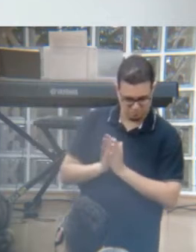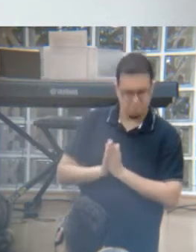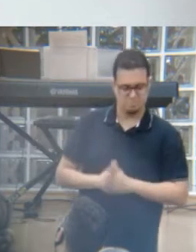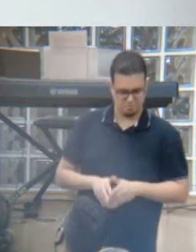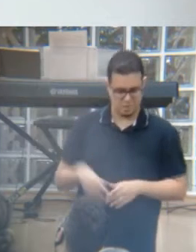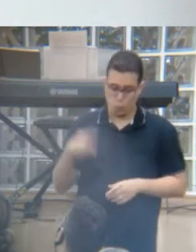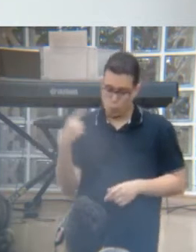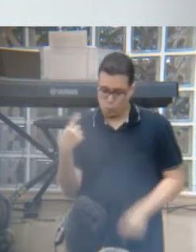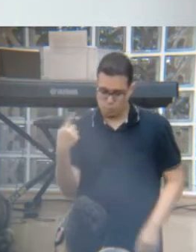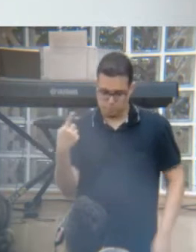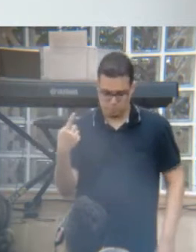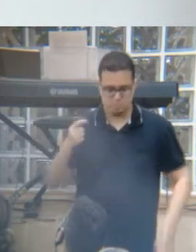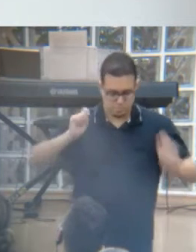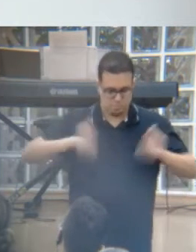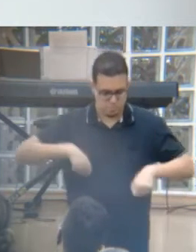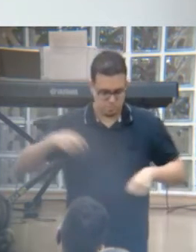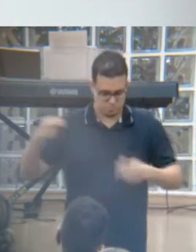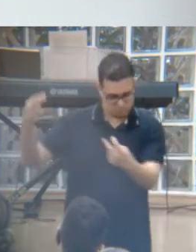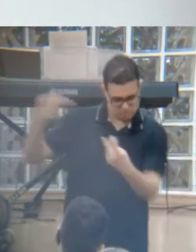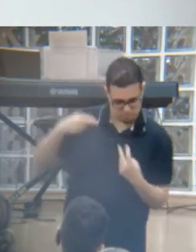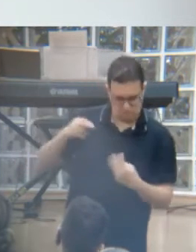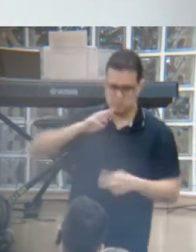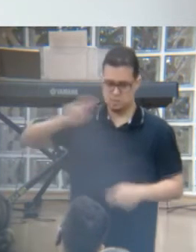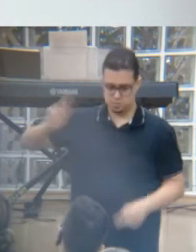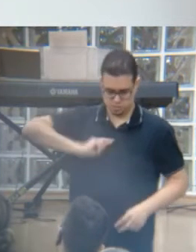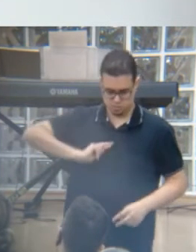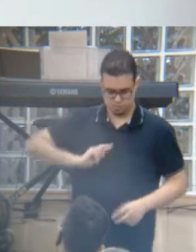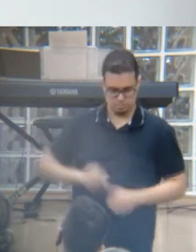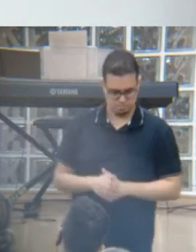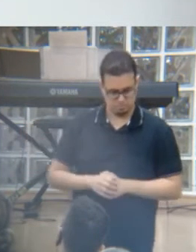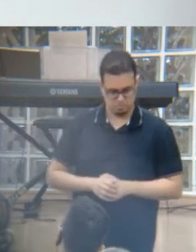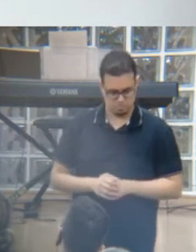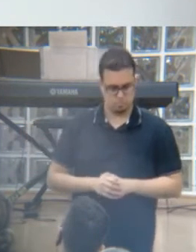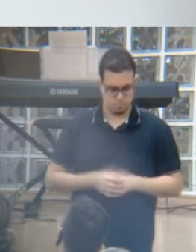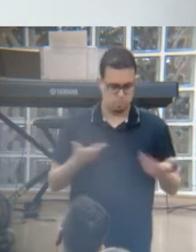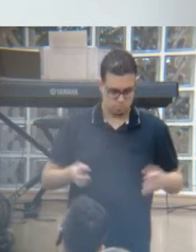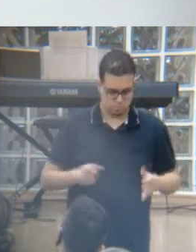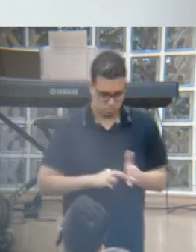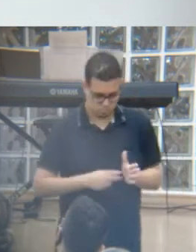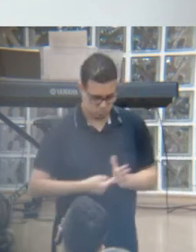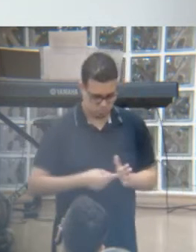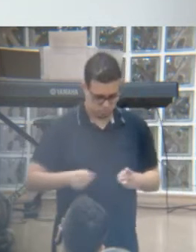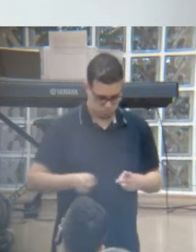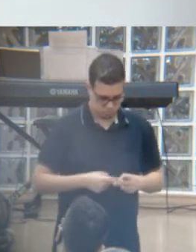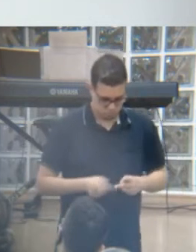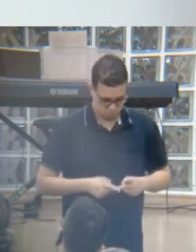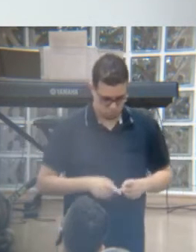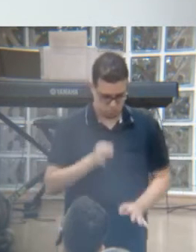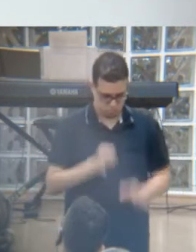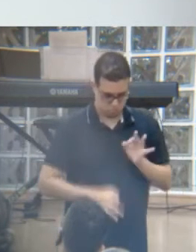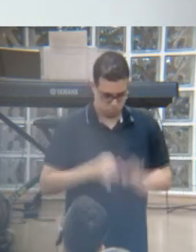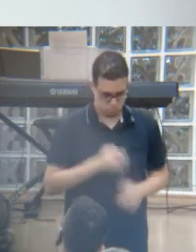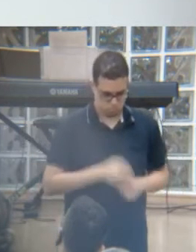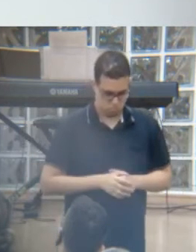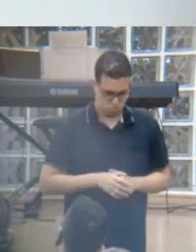pode ouvir e atender às nossas orações. E este, então, é o segundo veredito. Vou dizer agora com as